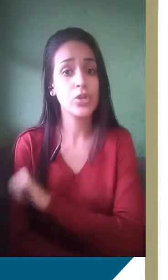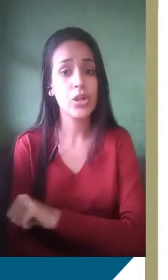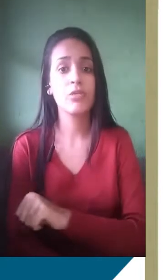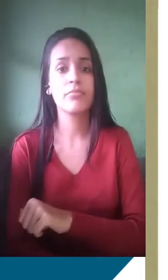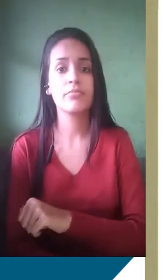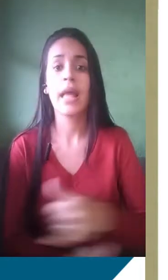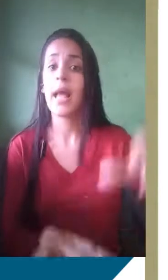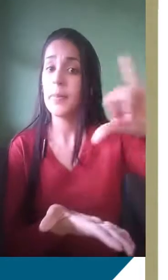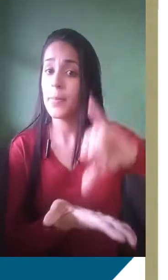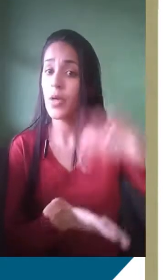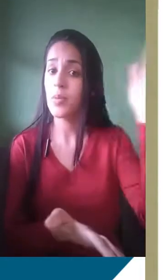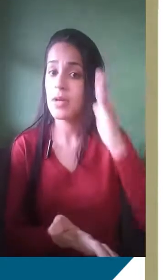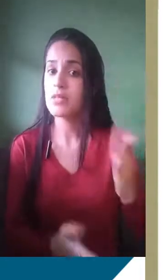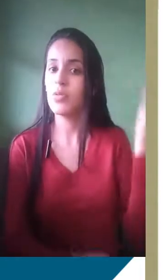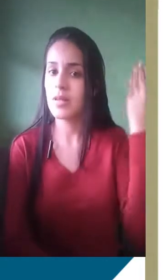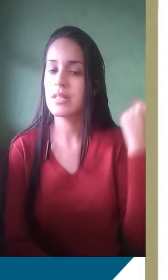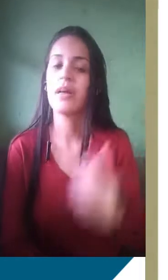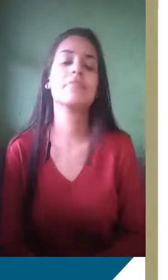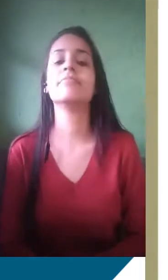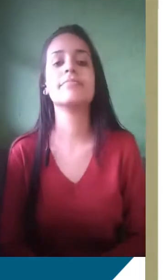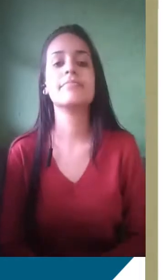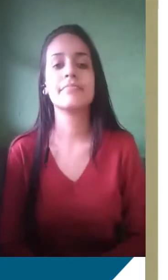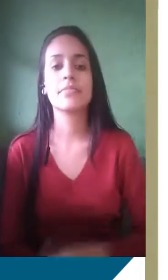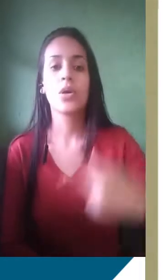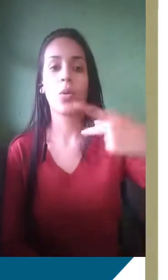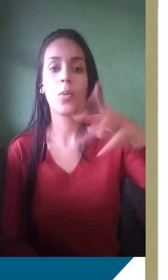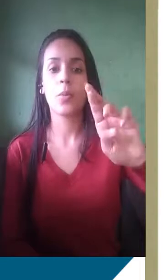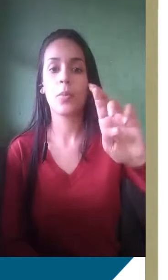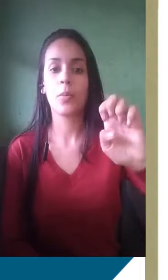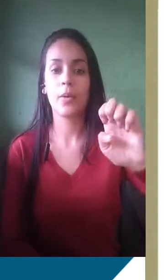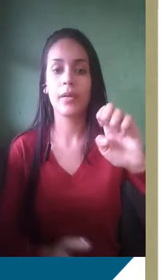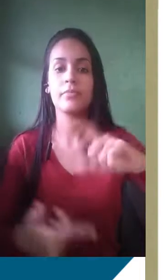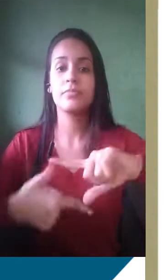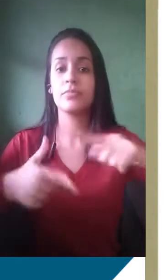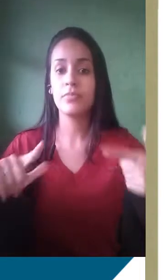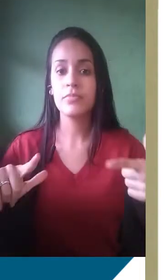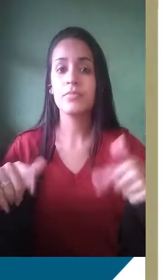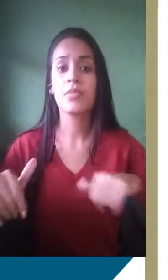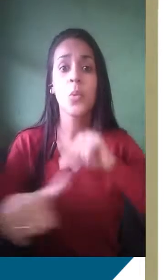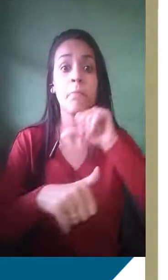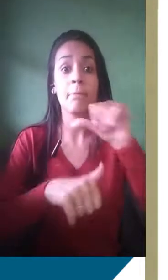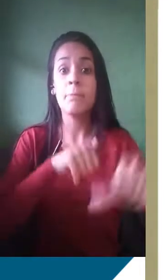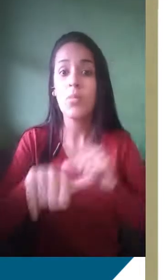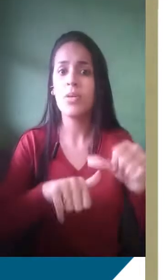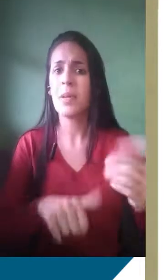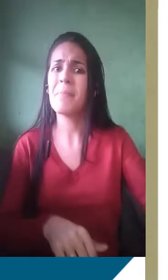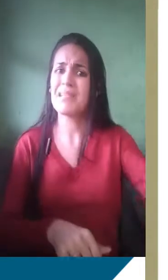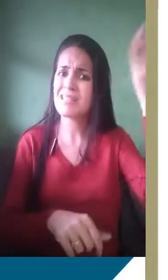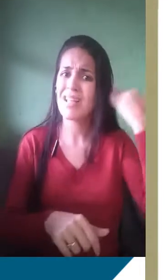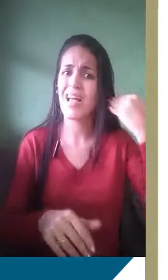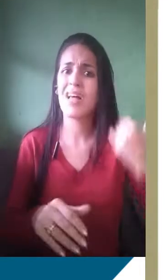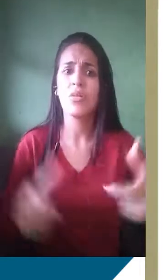país. O pré-modernismo é caracterizado pela transição entre o antigo período da monarquia e os